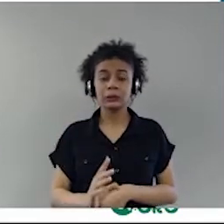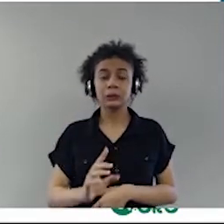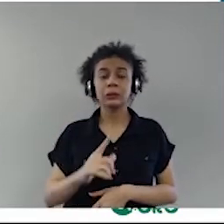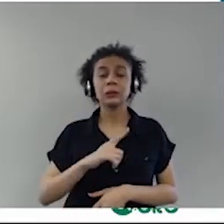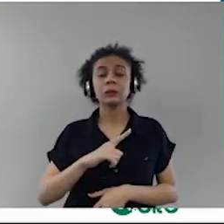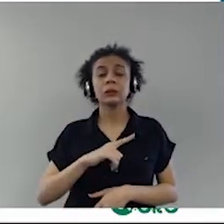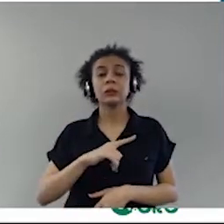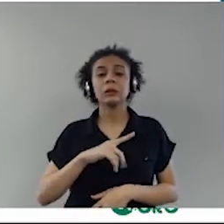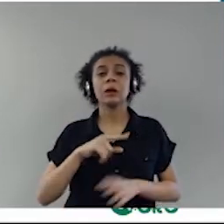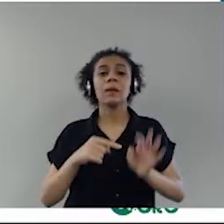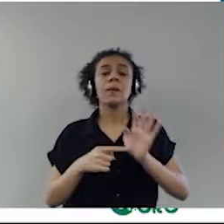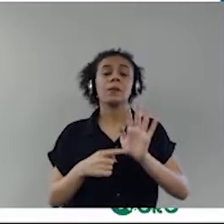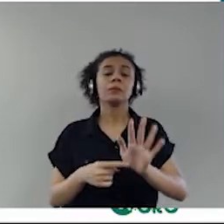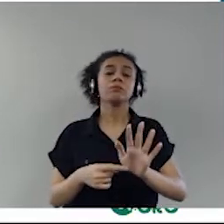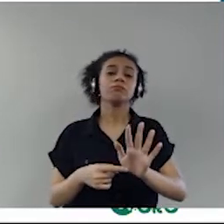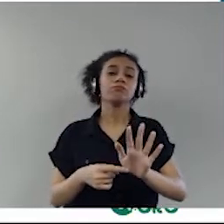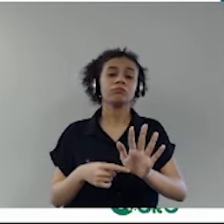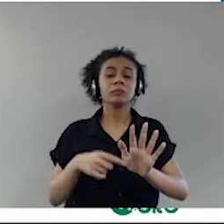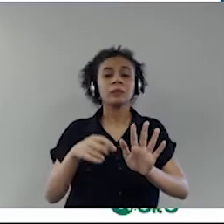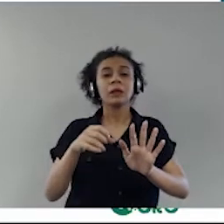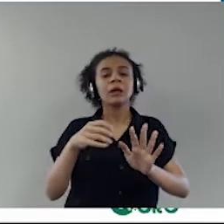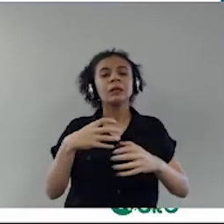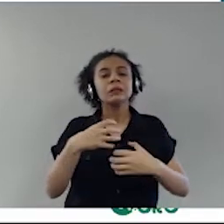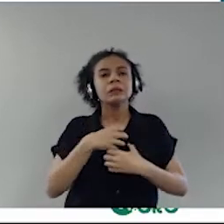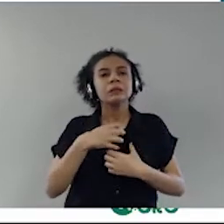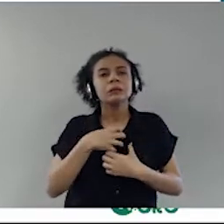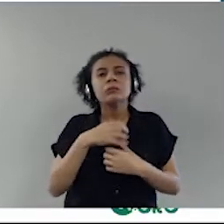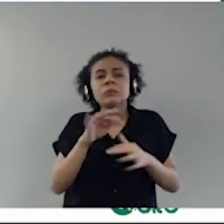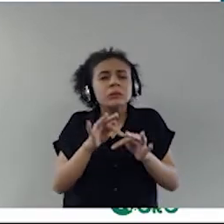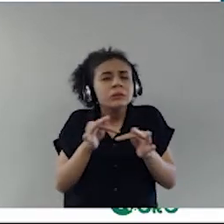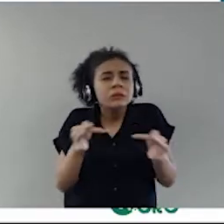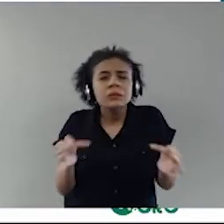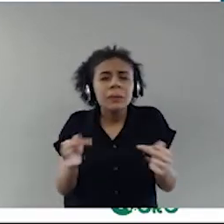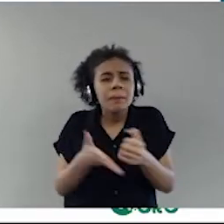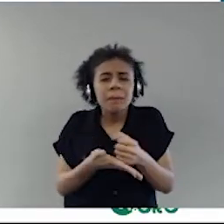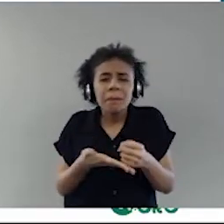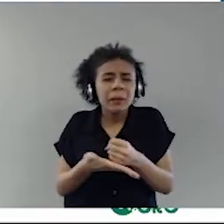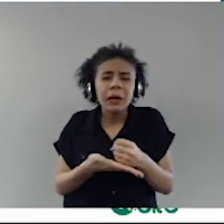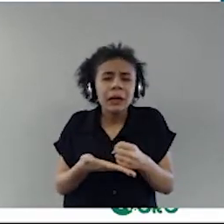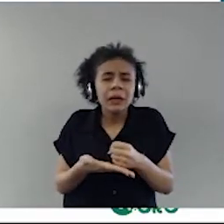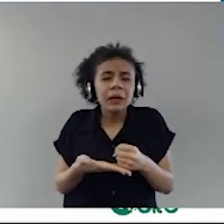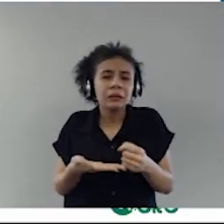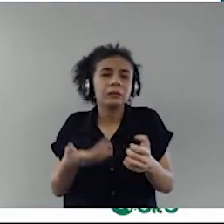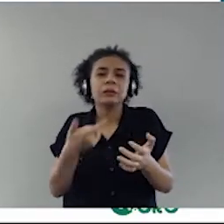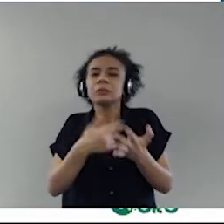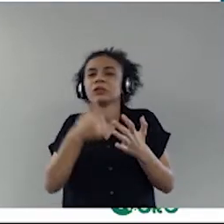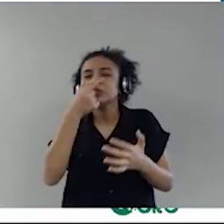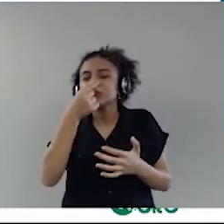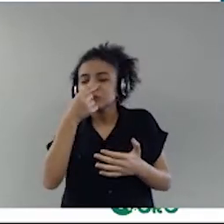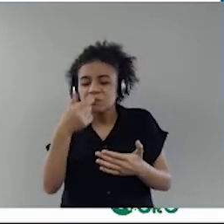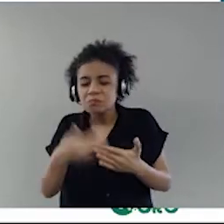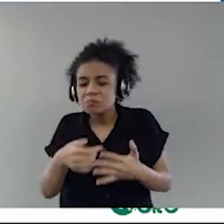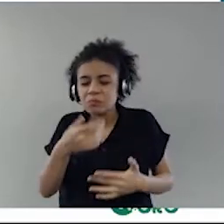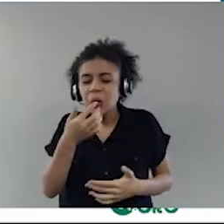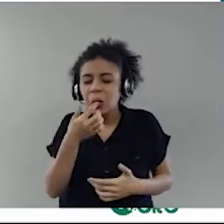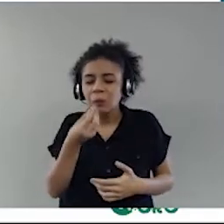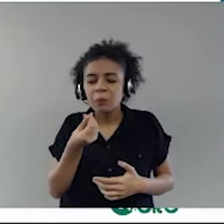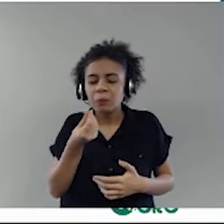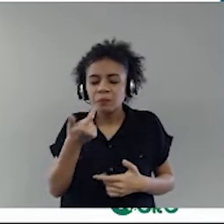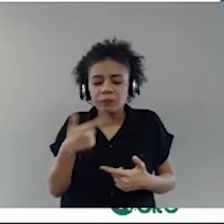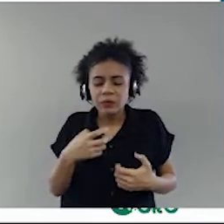dessa população apresentando sintomas conjugados muito simples, muito básicos, né? Perda de cheiro, perda do